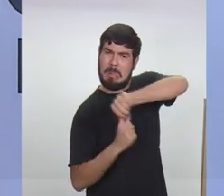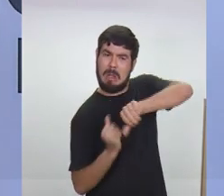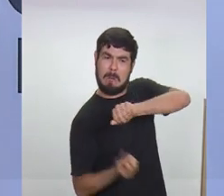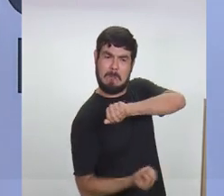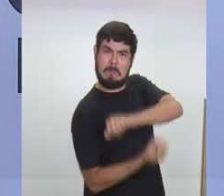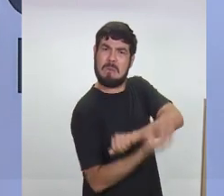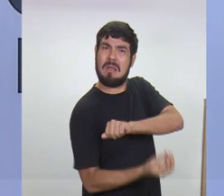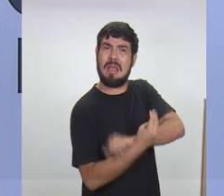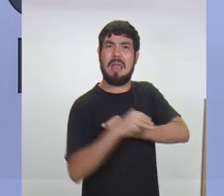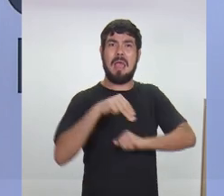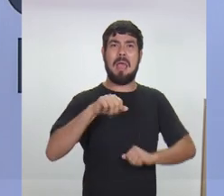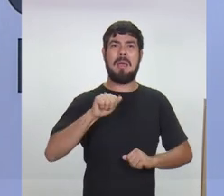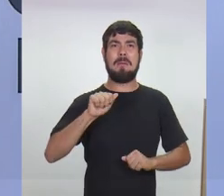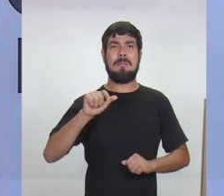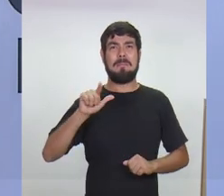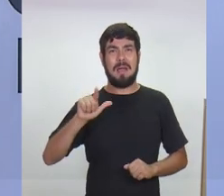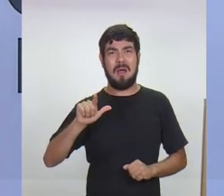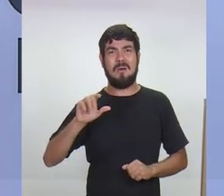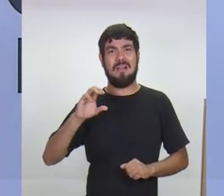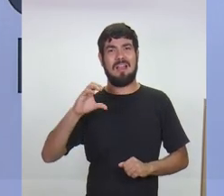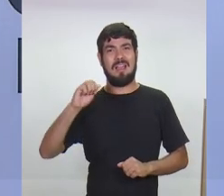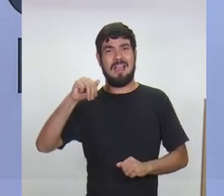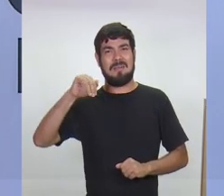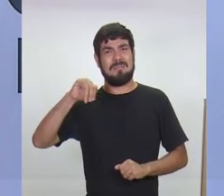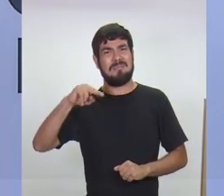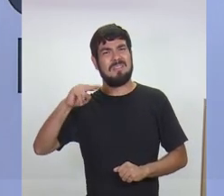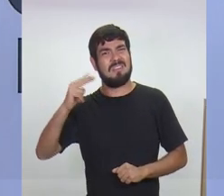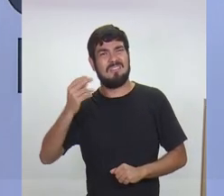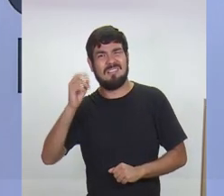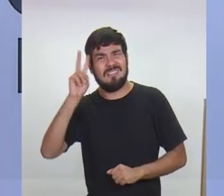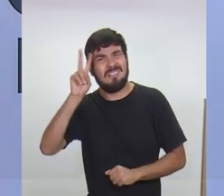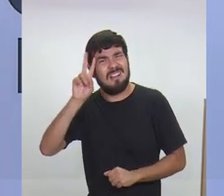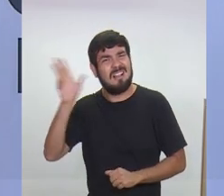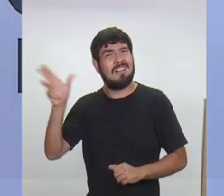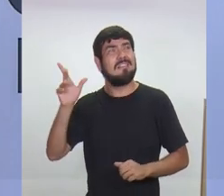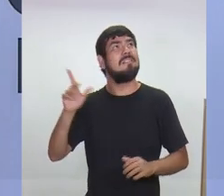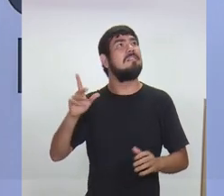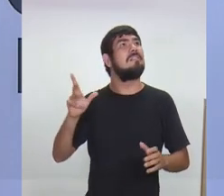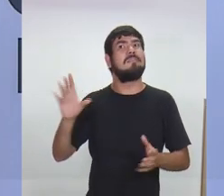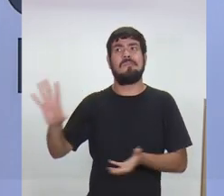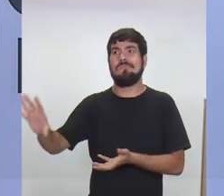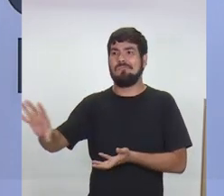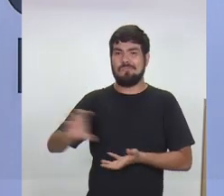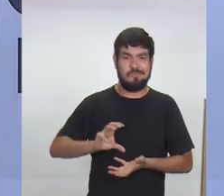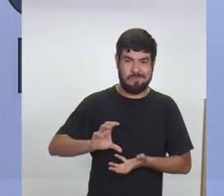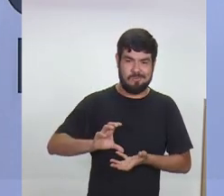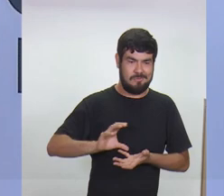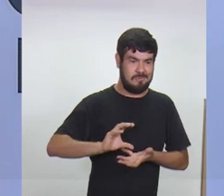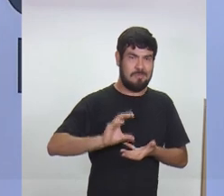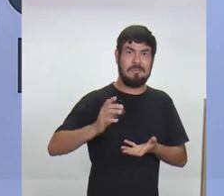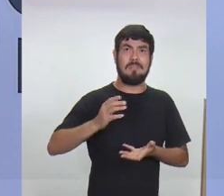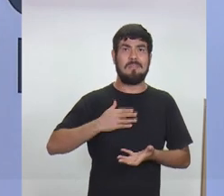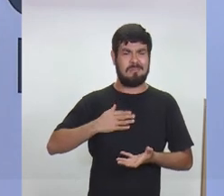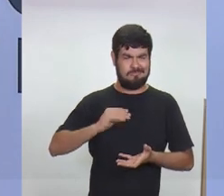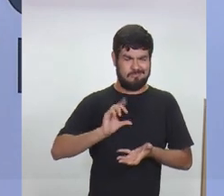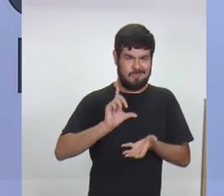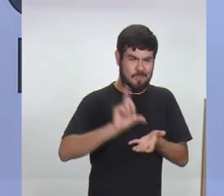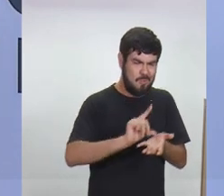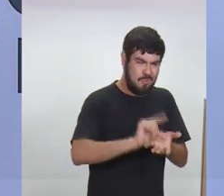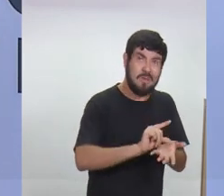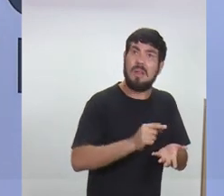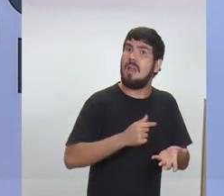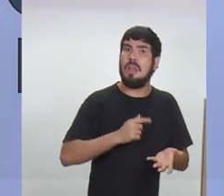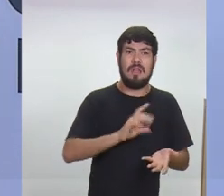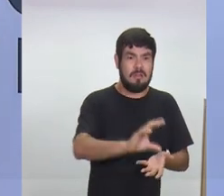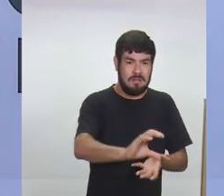em um hospital ele custa em média 100 milhões no exercício no ano e tirar os 100 milhões em quatro anos meu mandato eu faço os quatro hospitais